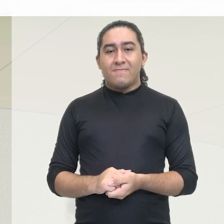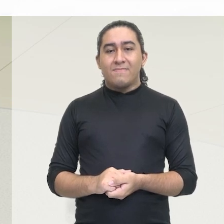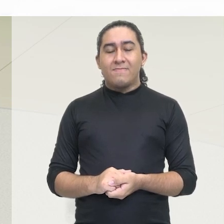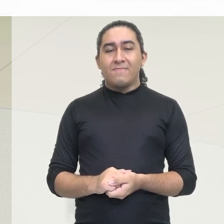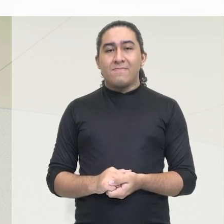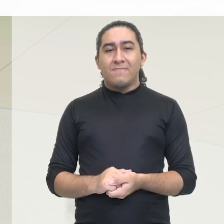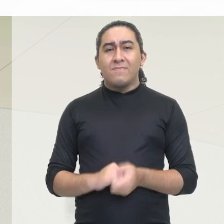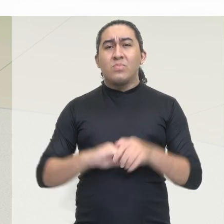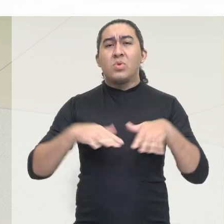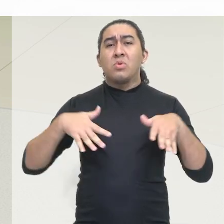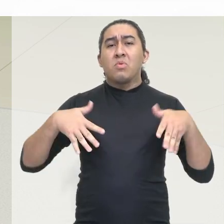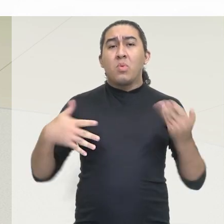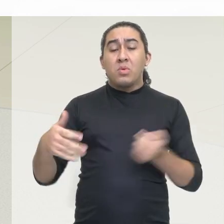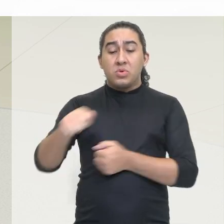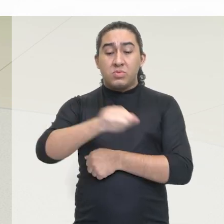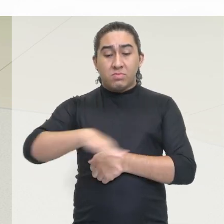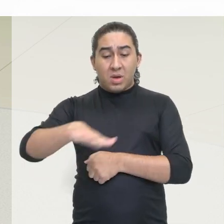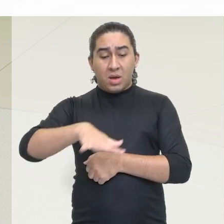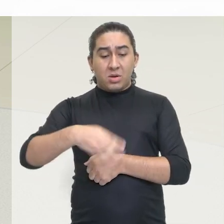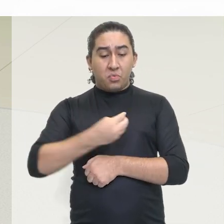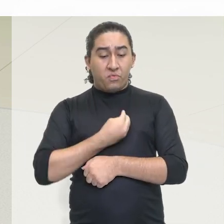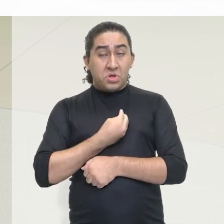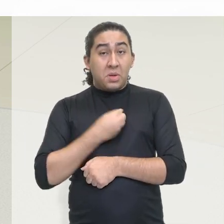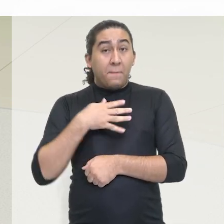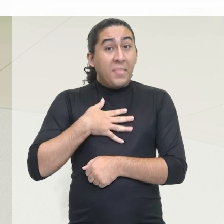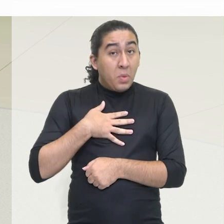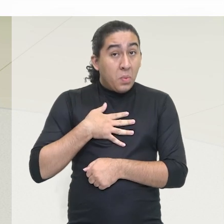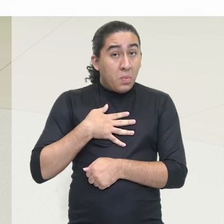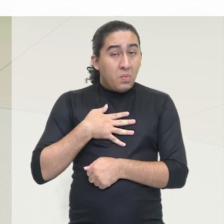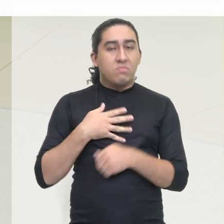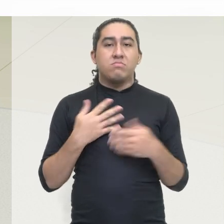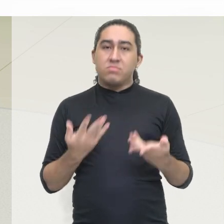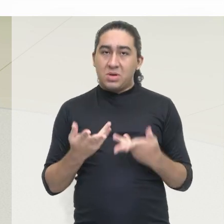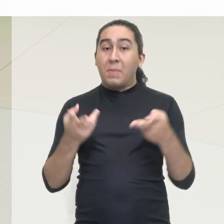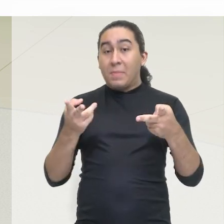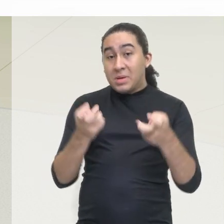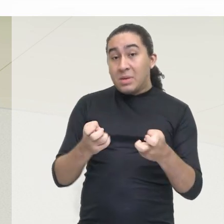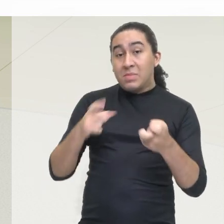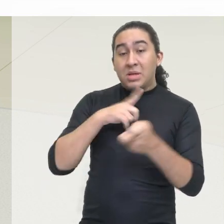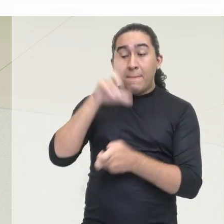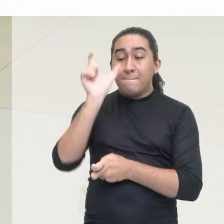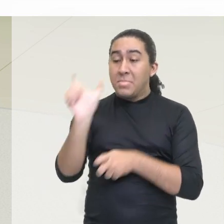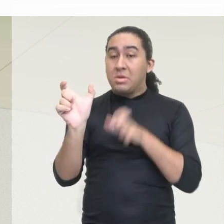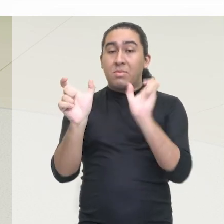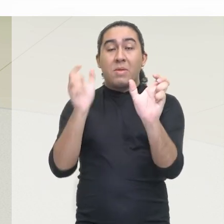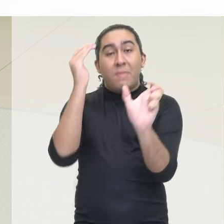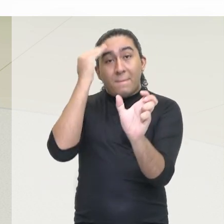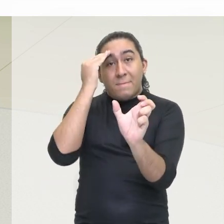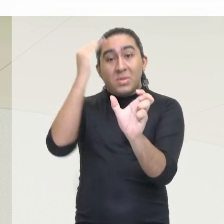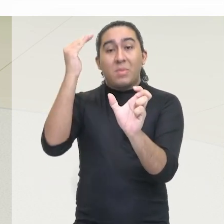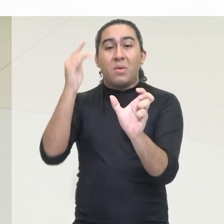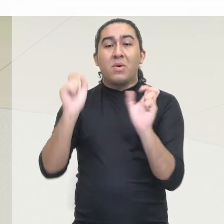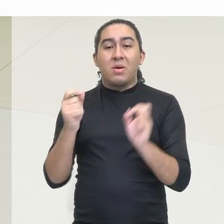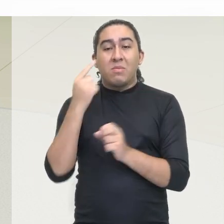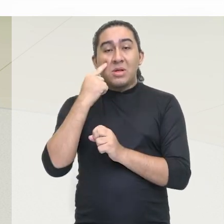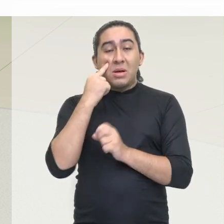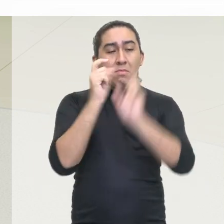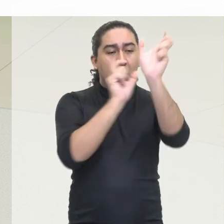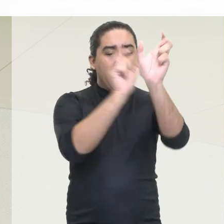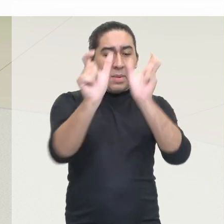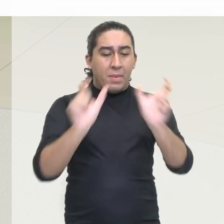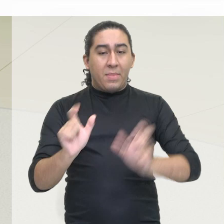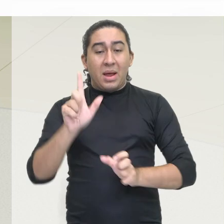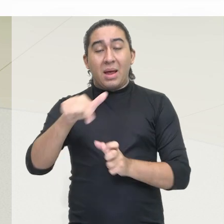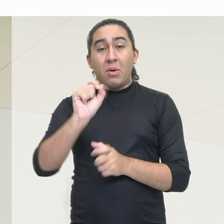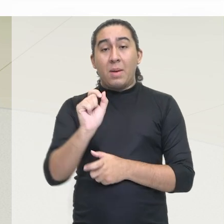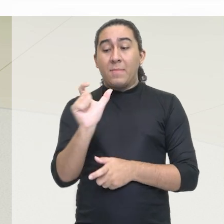Em que bioma eu vivo? Então, vocês viram que o maior destaque aí da palavra, né, nessas nuvens de palavras, era a